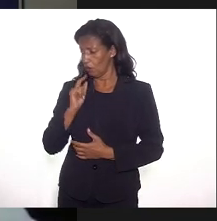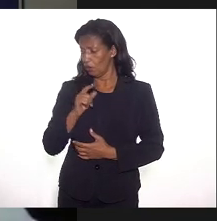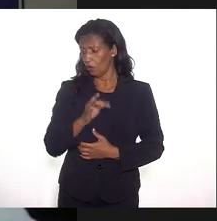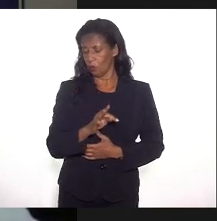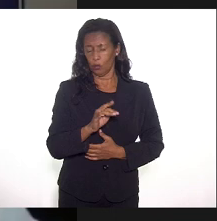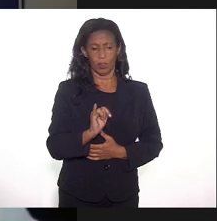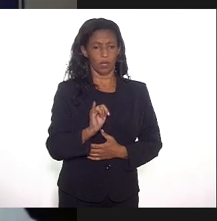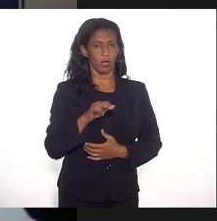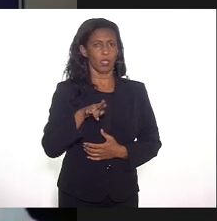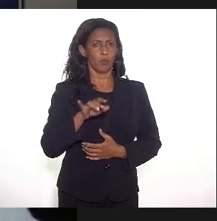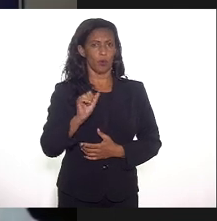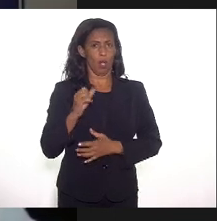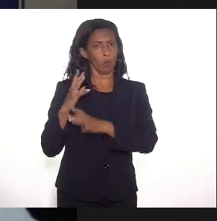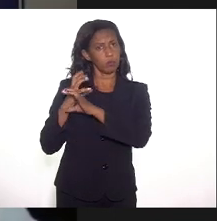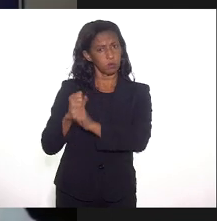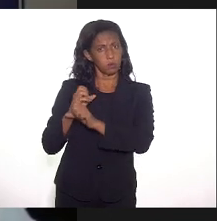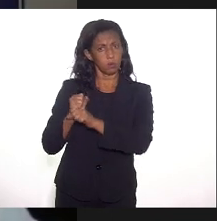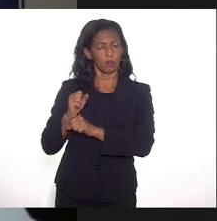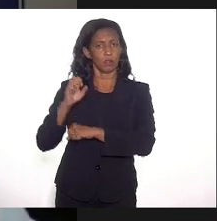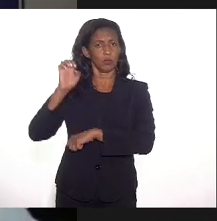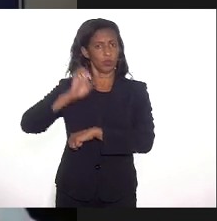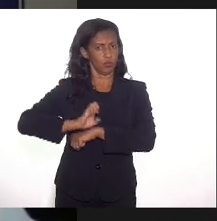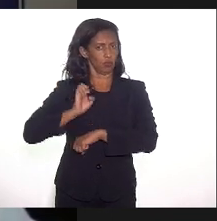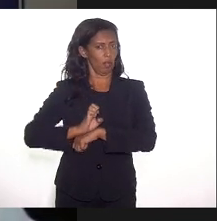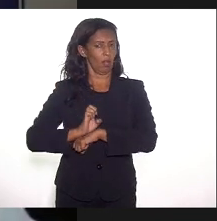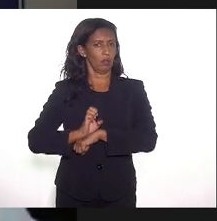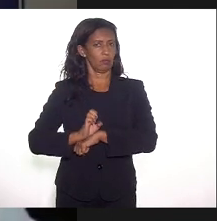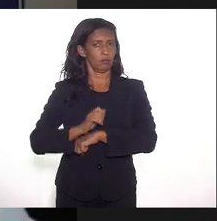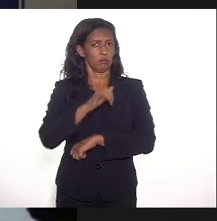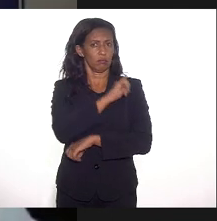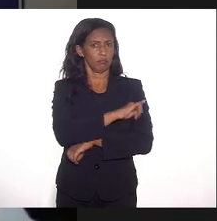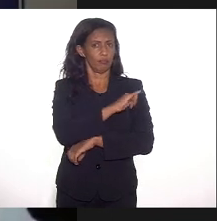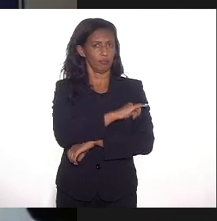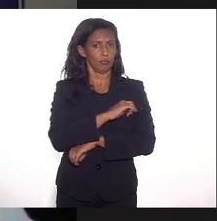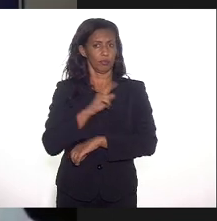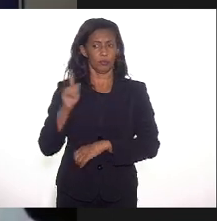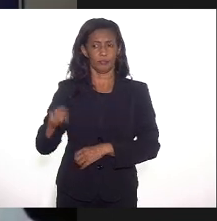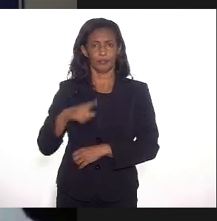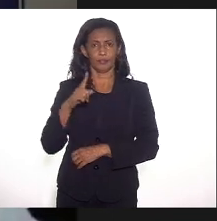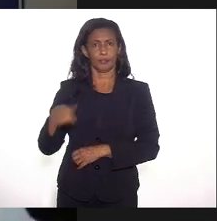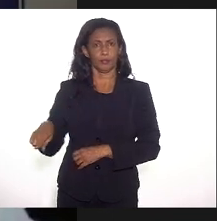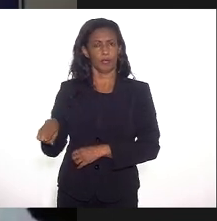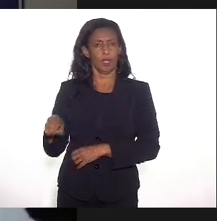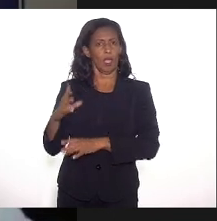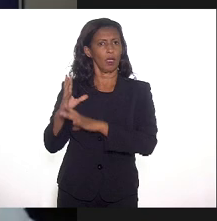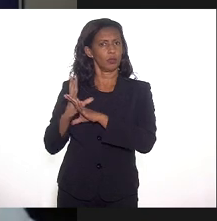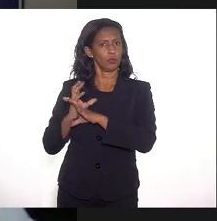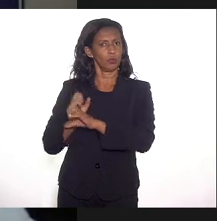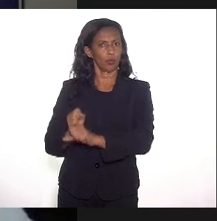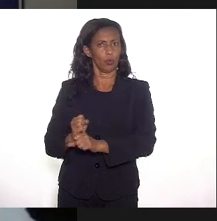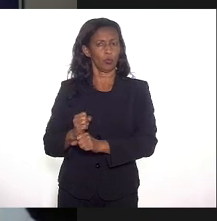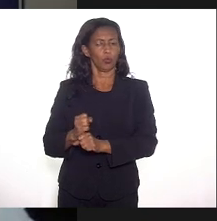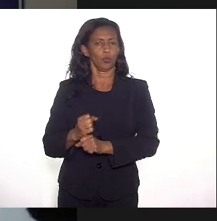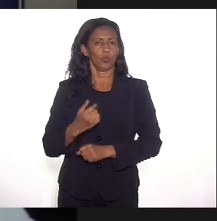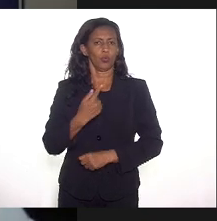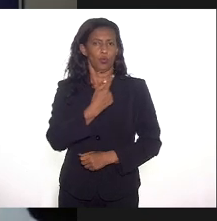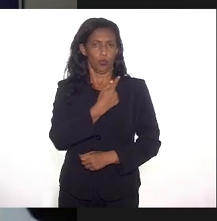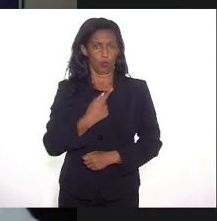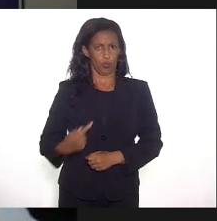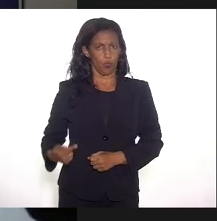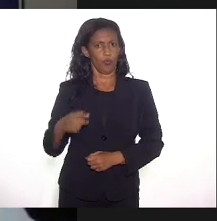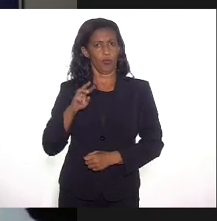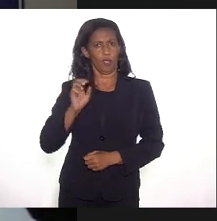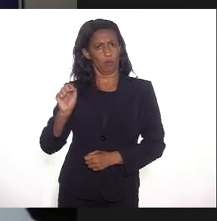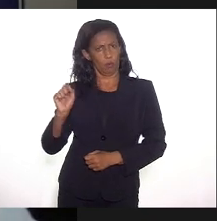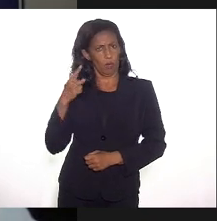Tribunal de Contas do Estado do Rio de Janeiro desaprovou as contas do governo Witzel e também